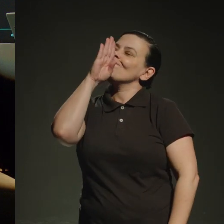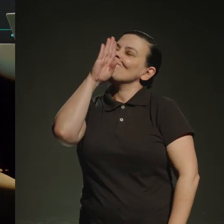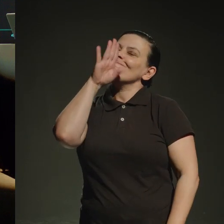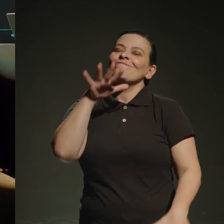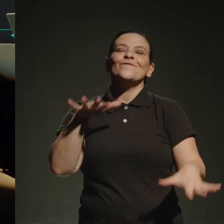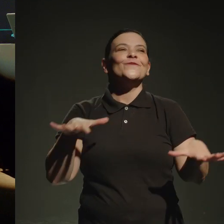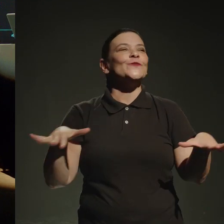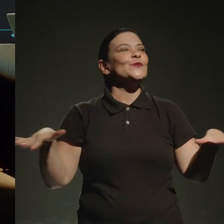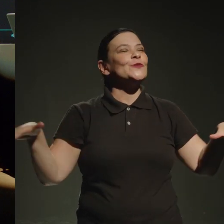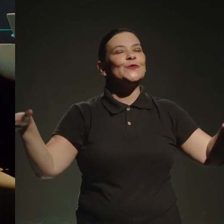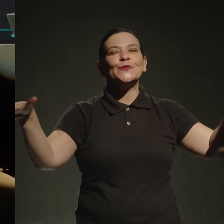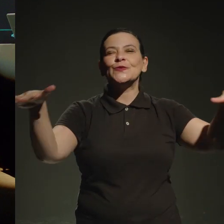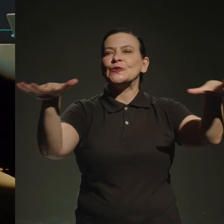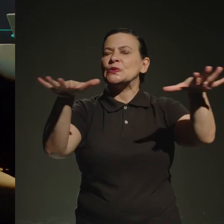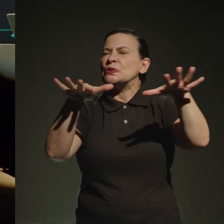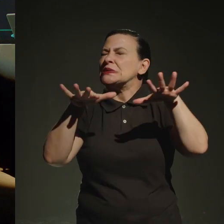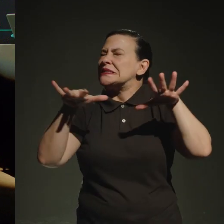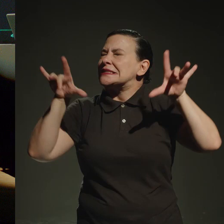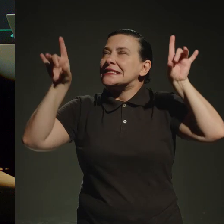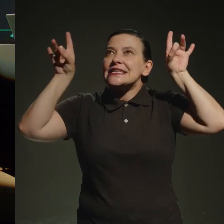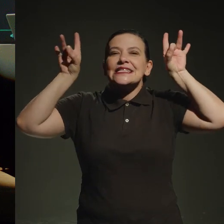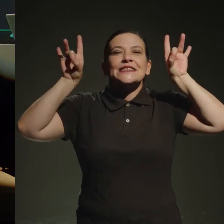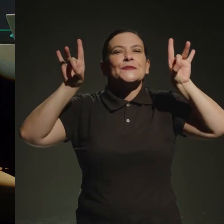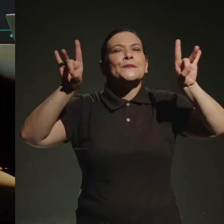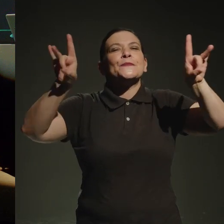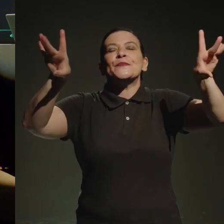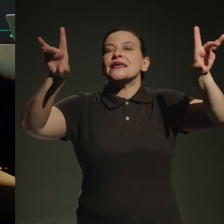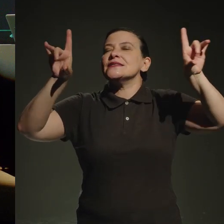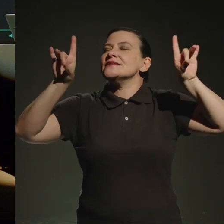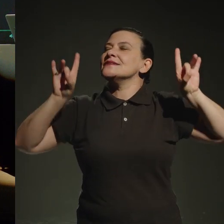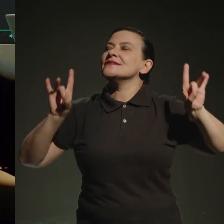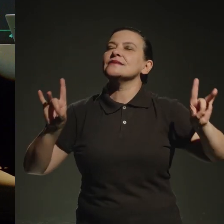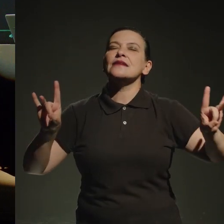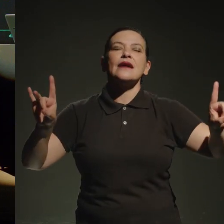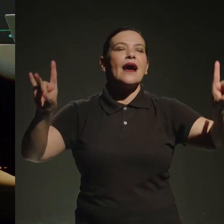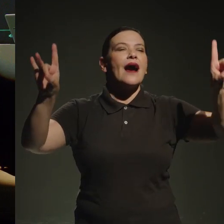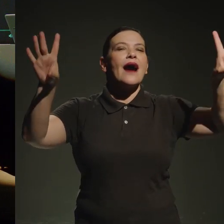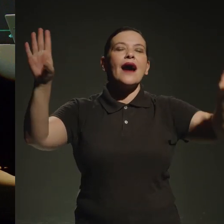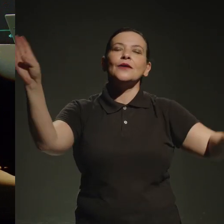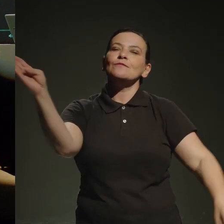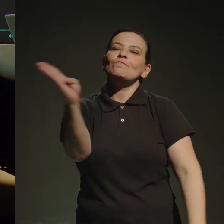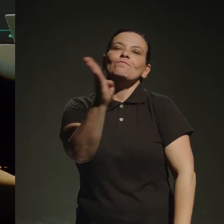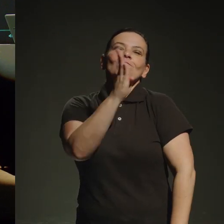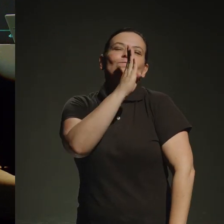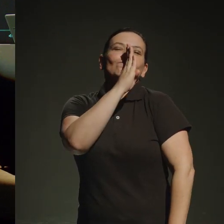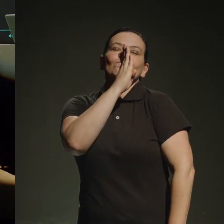estar sentado. Ah, quanta tranquilidade, quanto silêncio.